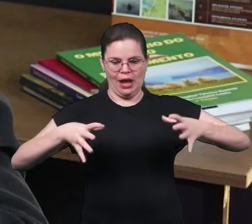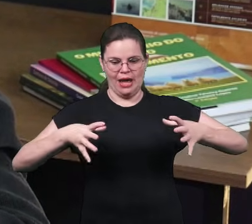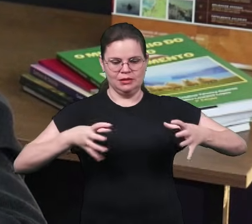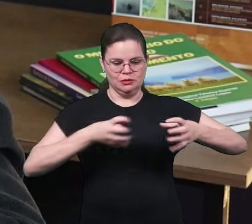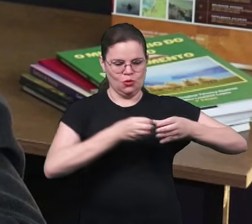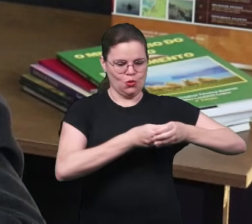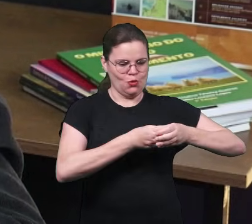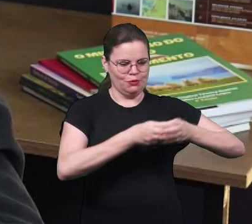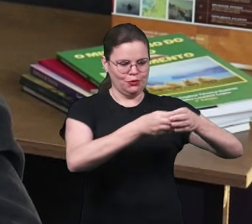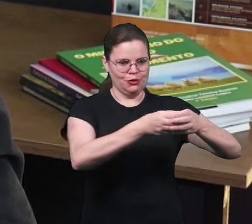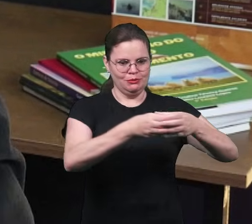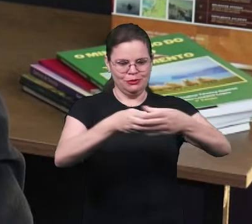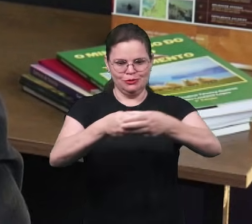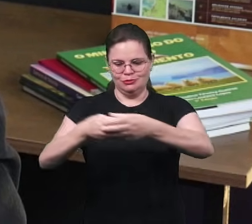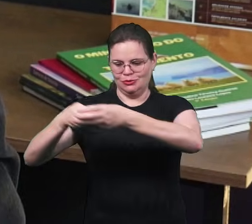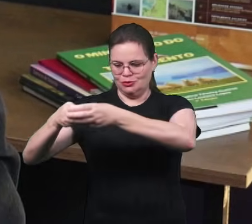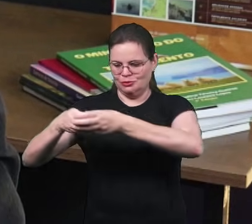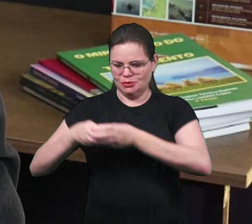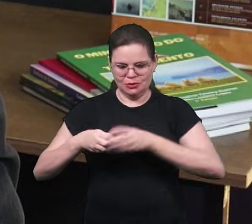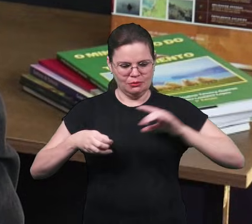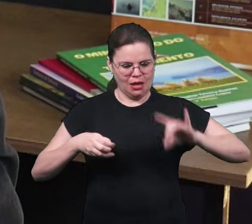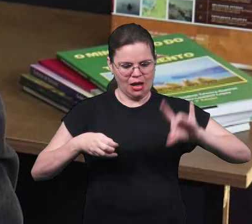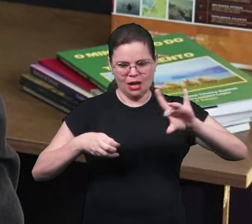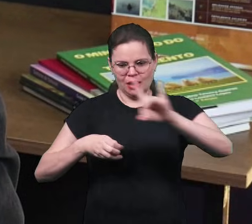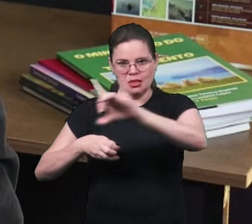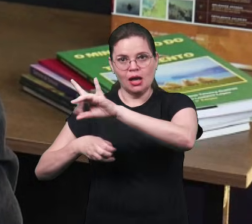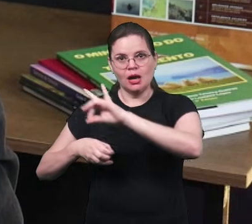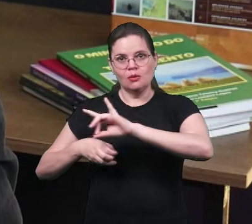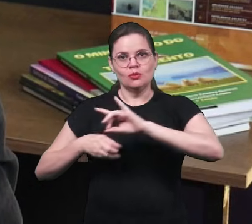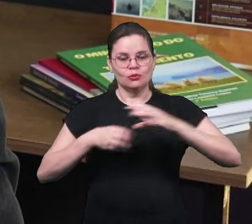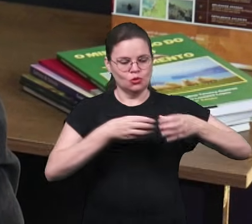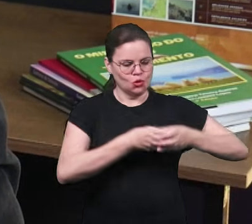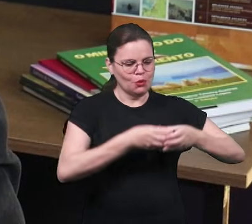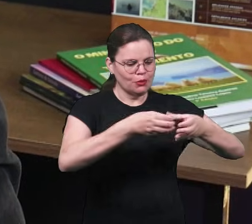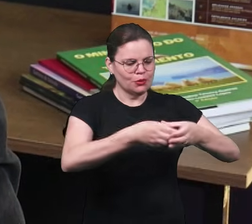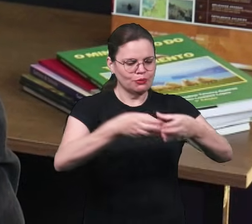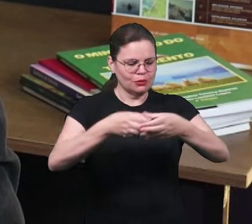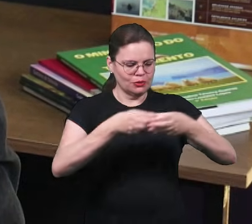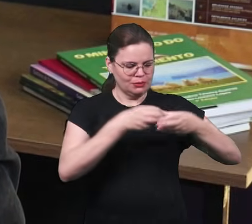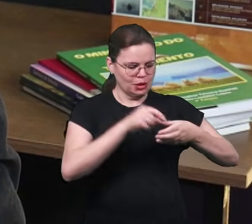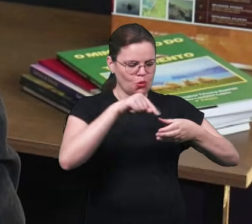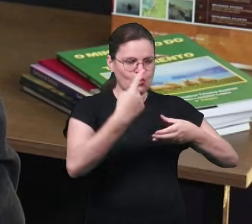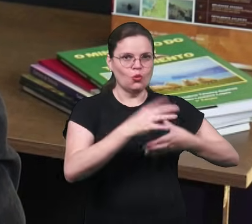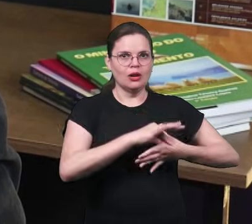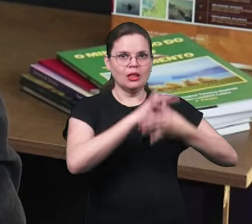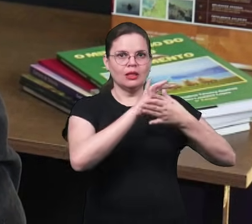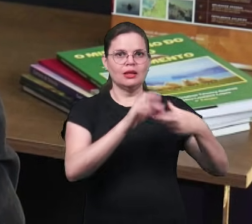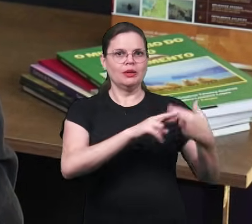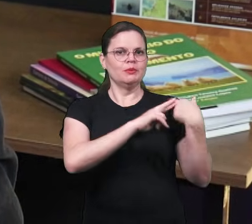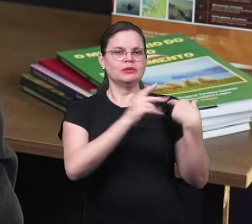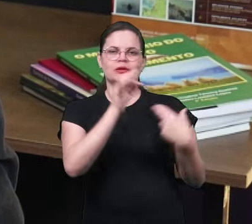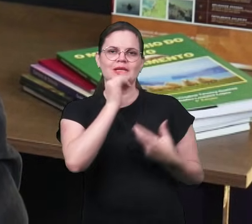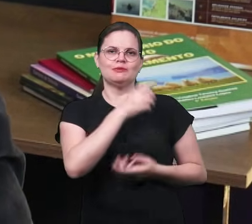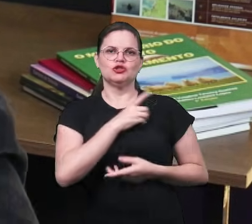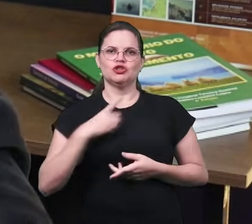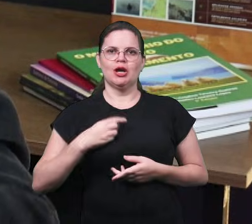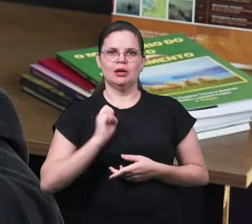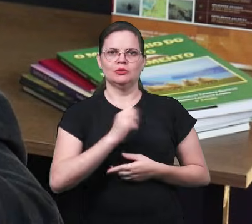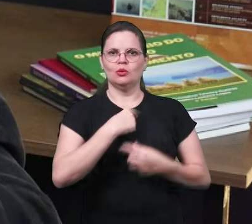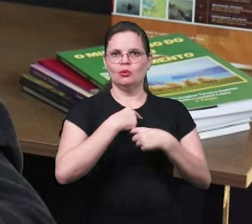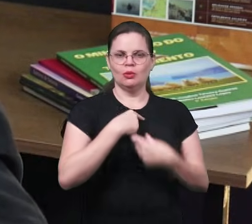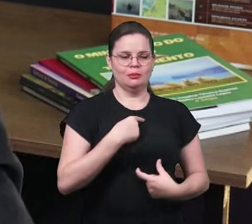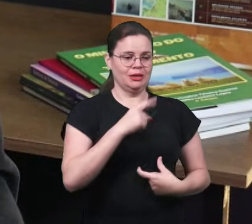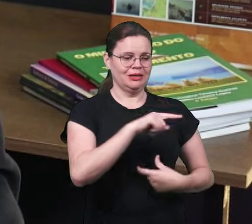em cada grupo grupo de assistência, que vão assistir as pessoas, né? Nas